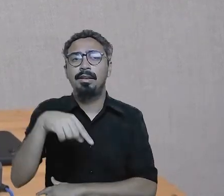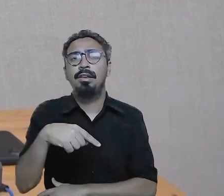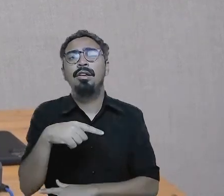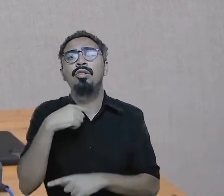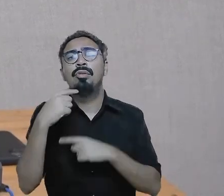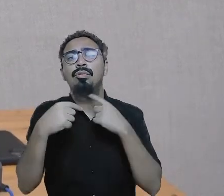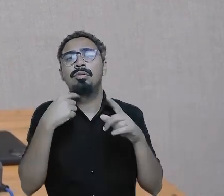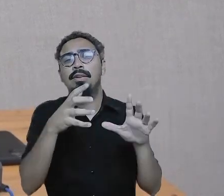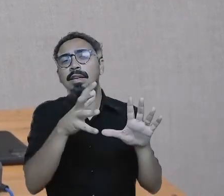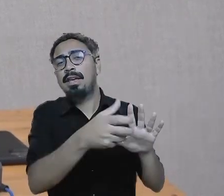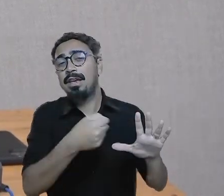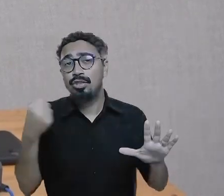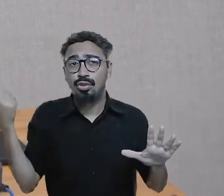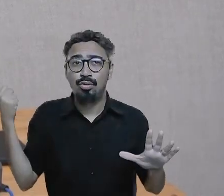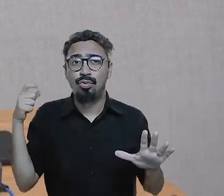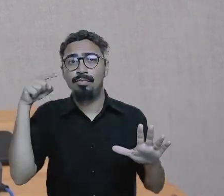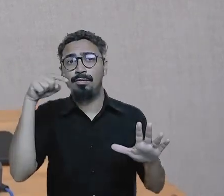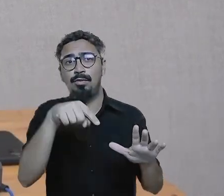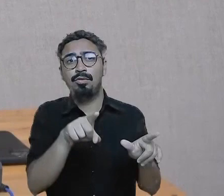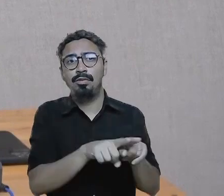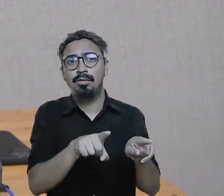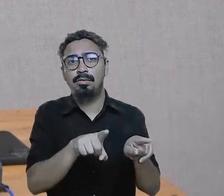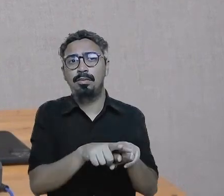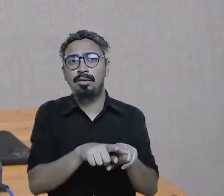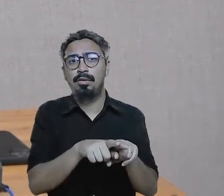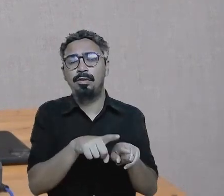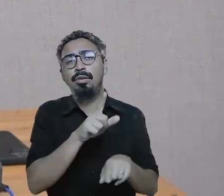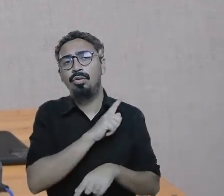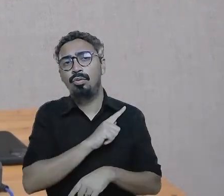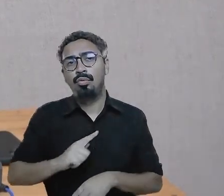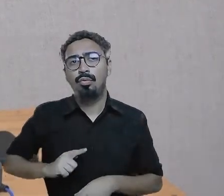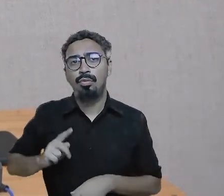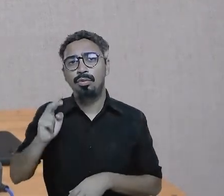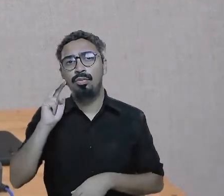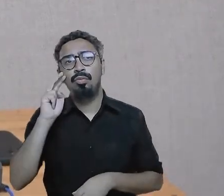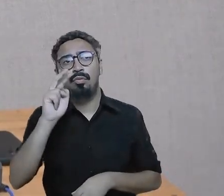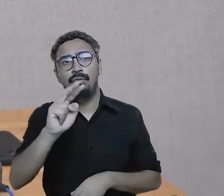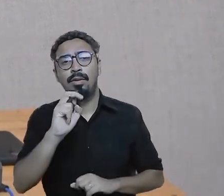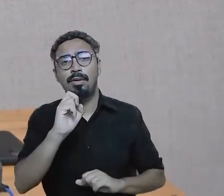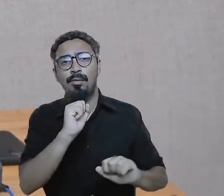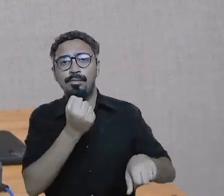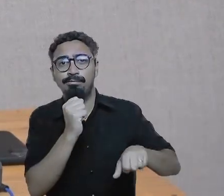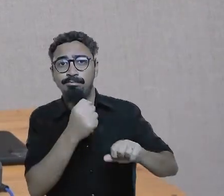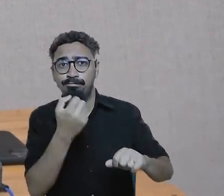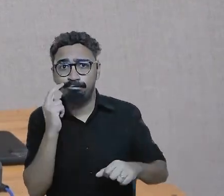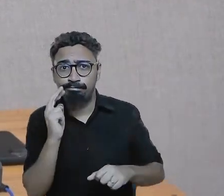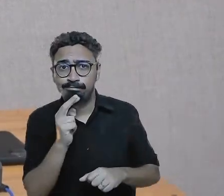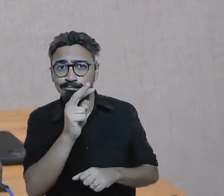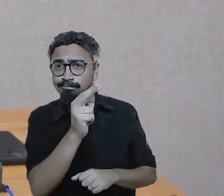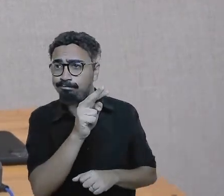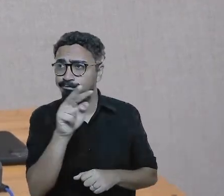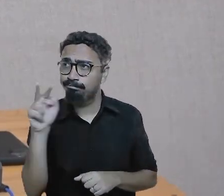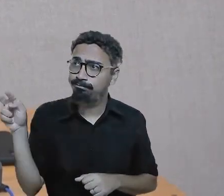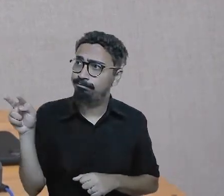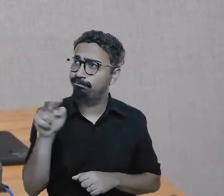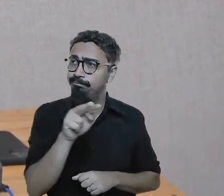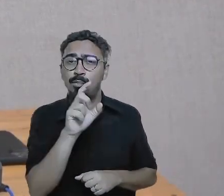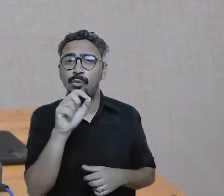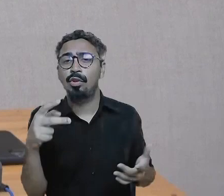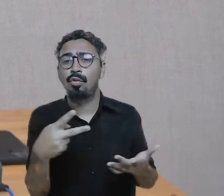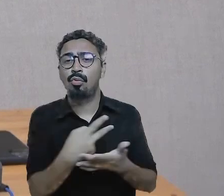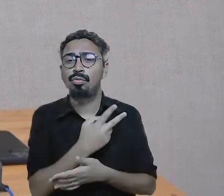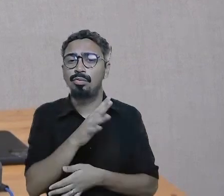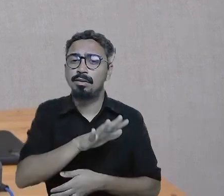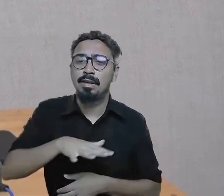rollenberg é só basta pegar um barco e uma canoa e andar para ver o que que aconteceu em algumas áreas as que foram